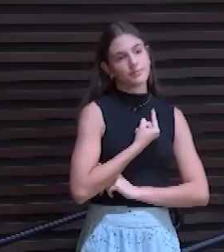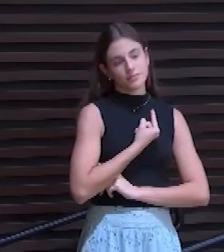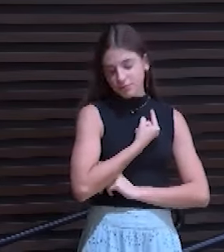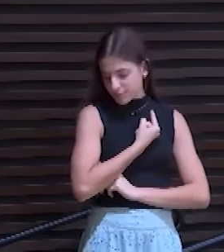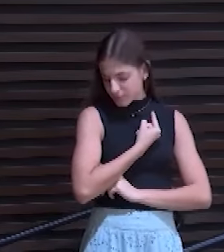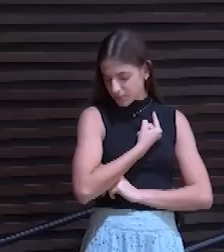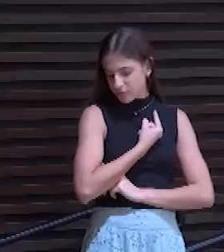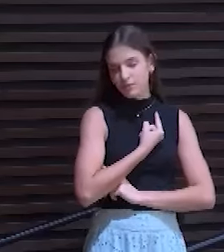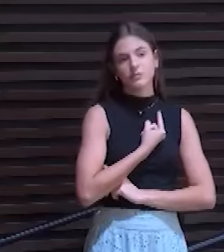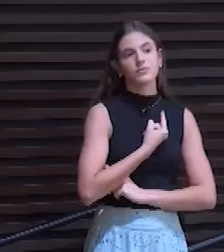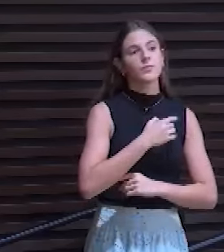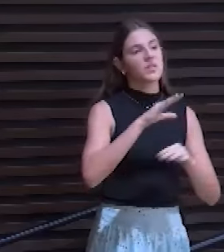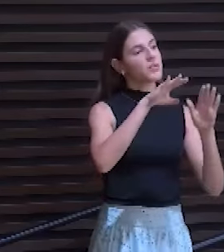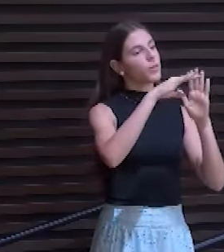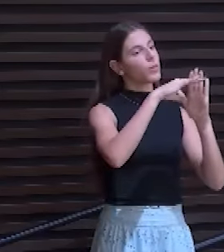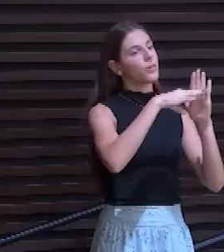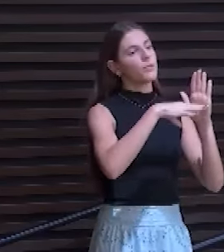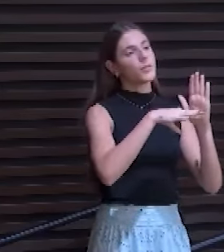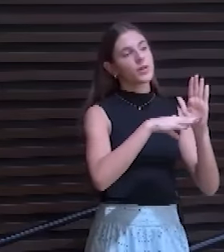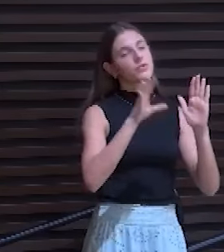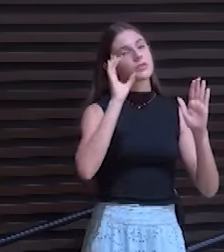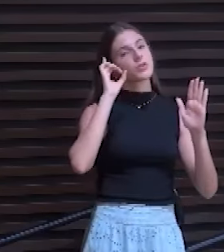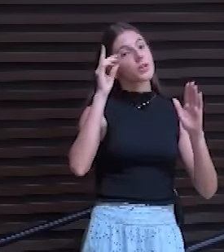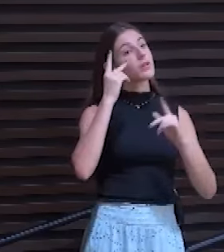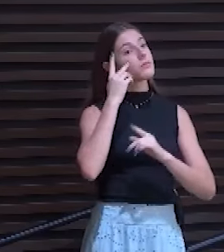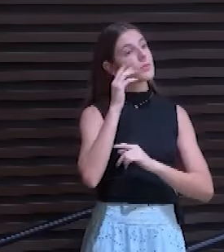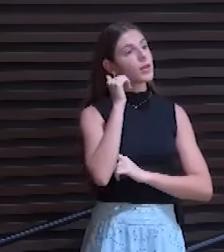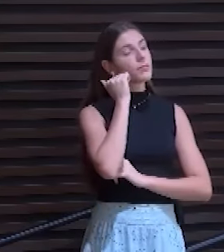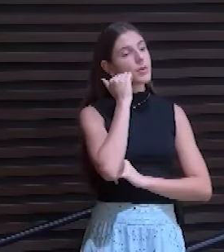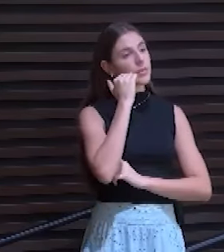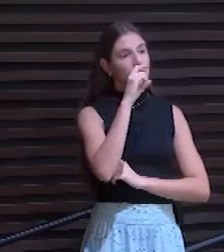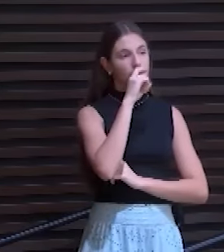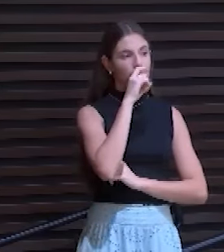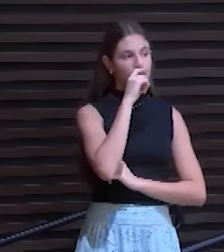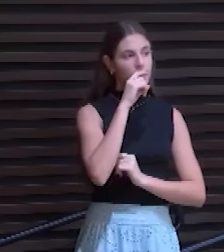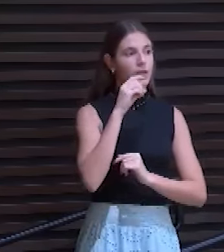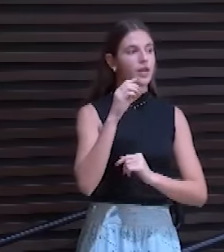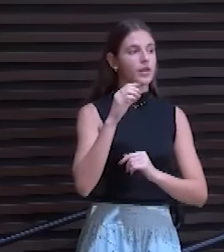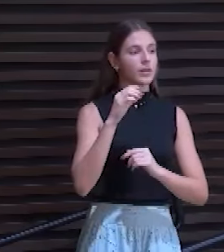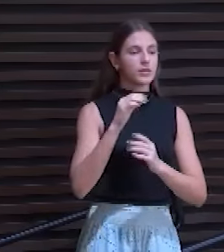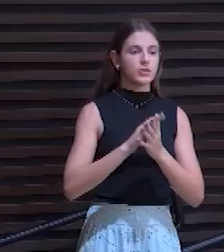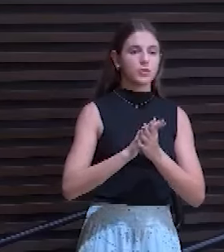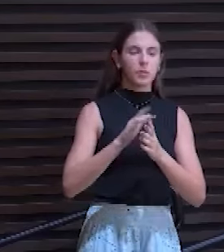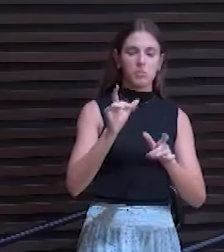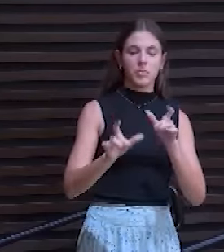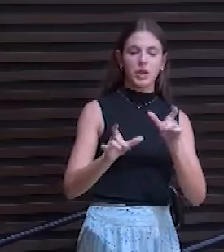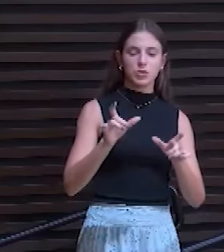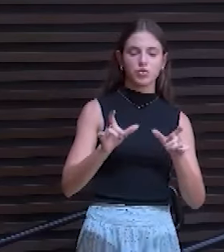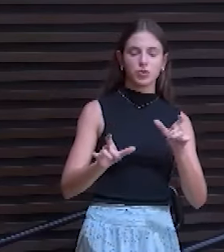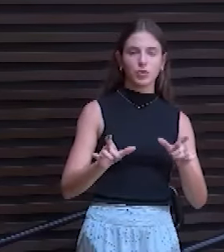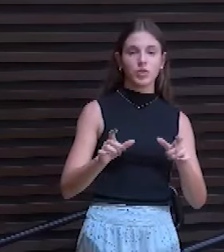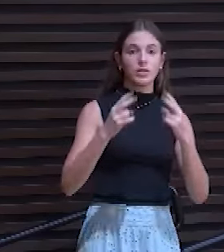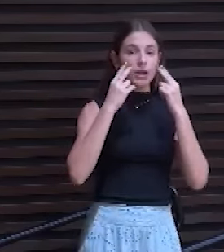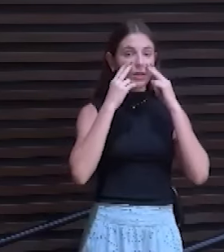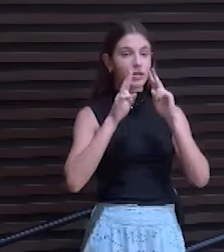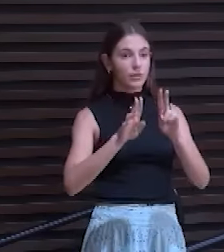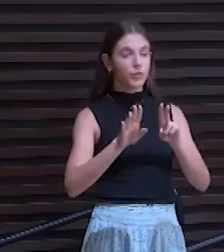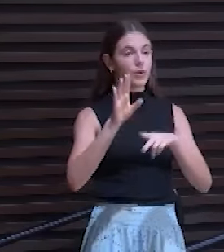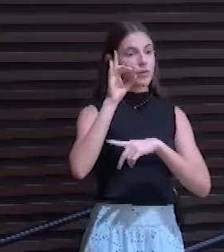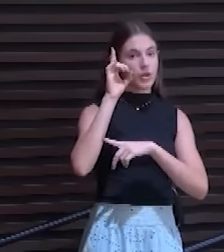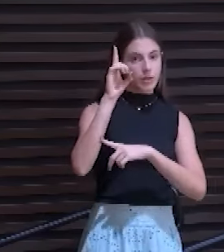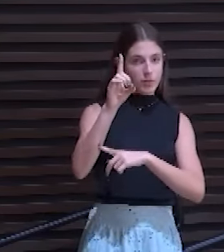O plano de Deus para os pais é que eles sejam agentes divinos na vida daqueles que foram criados